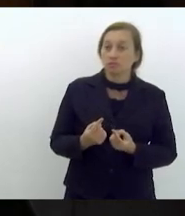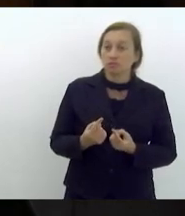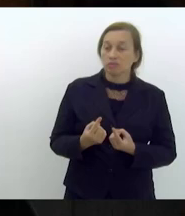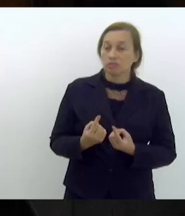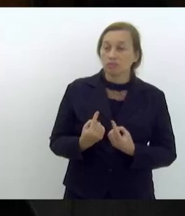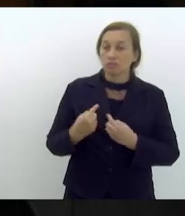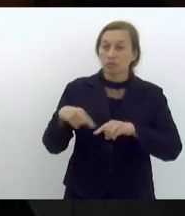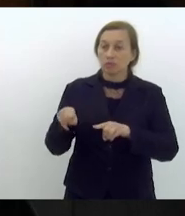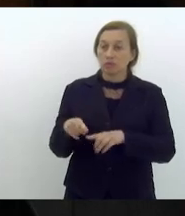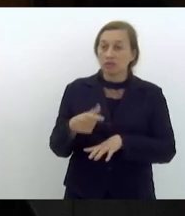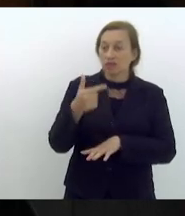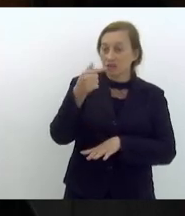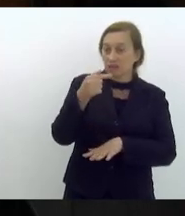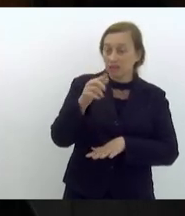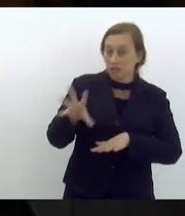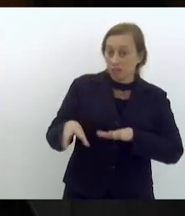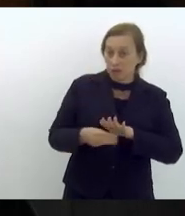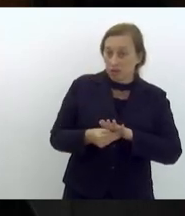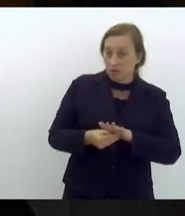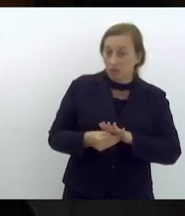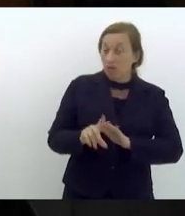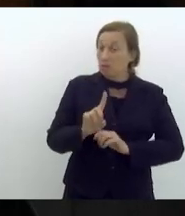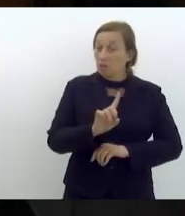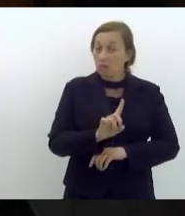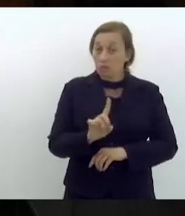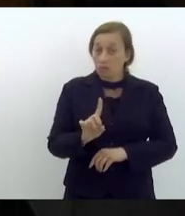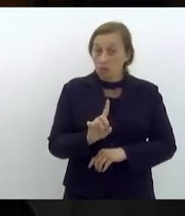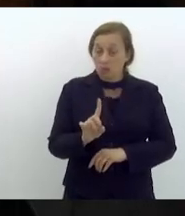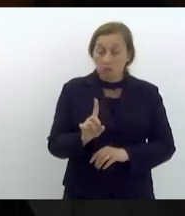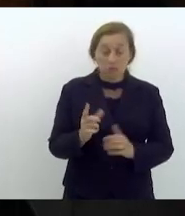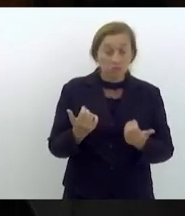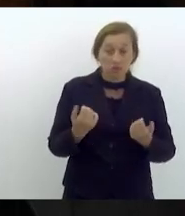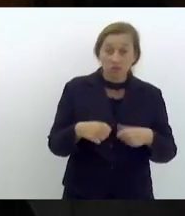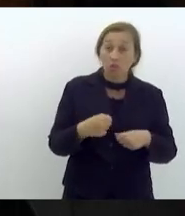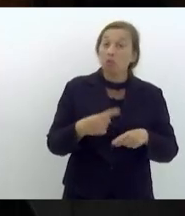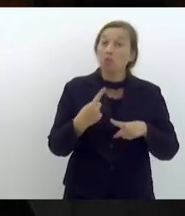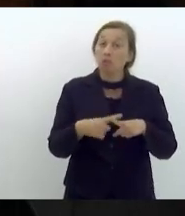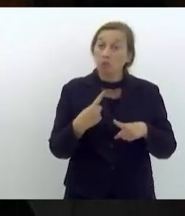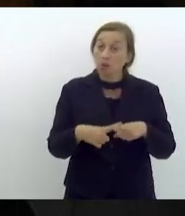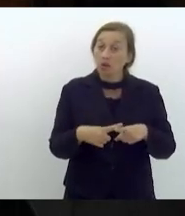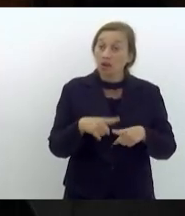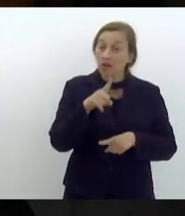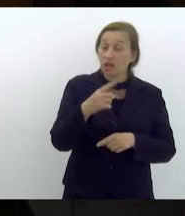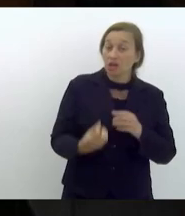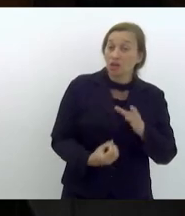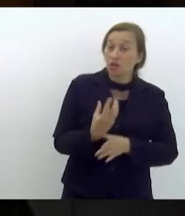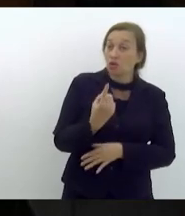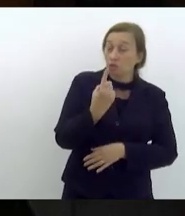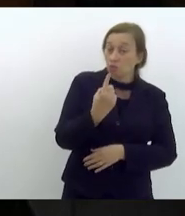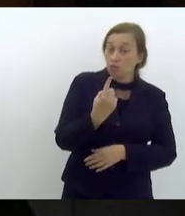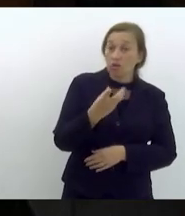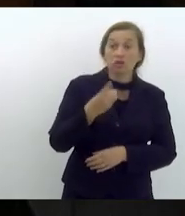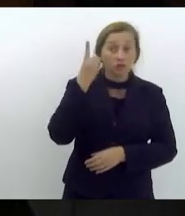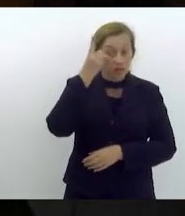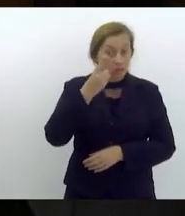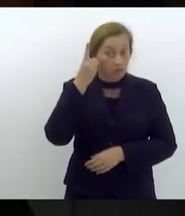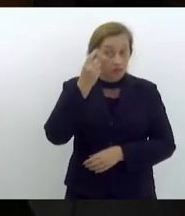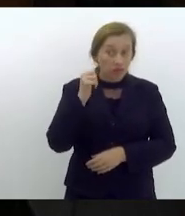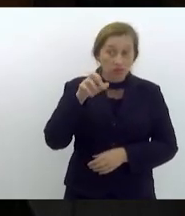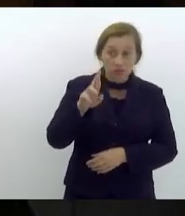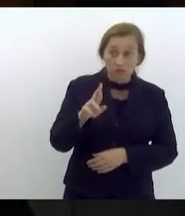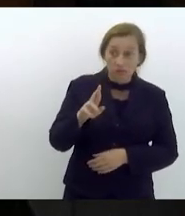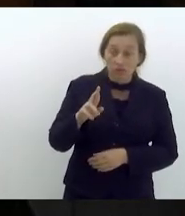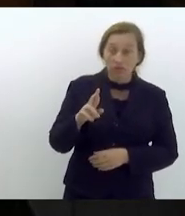as sete emendas não foi necessário porque ele era autor de uma e o deputado Rosendo